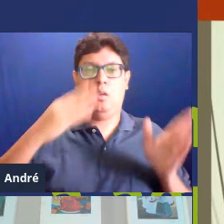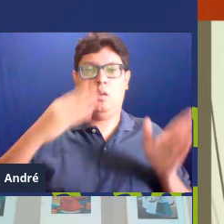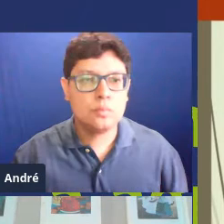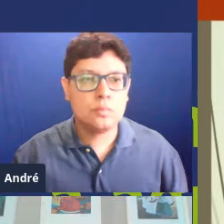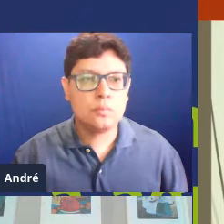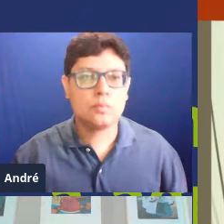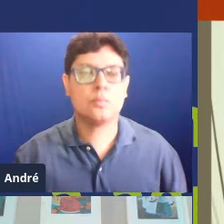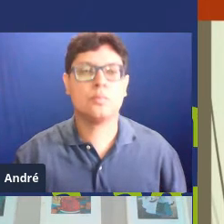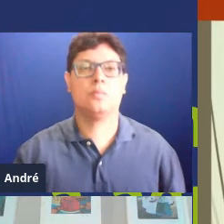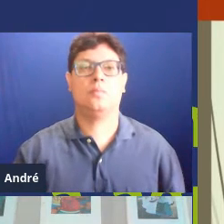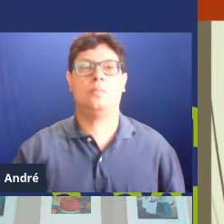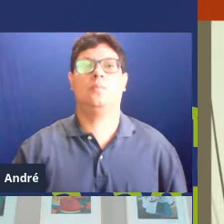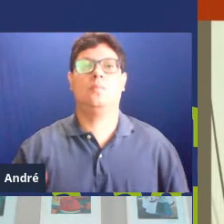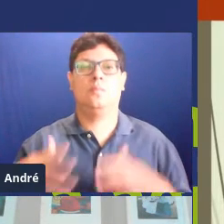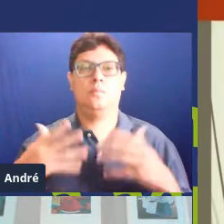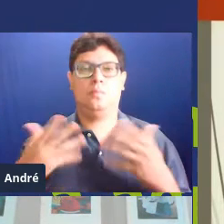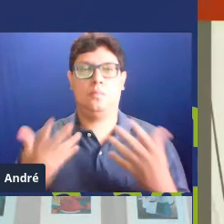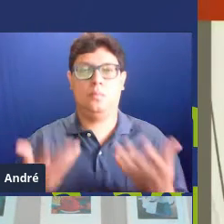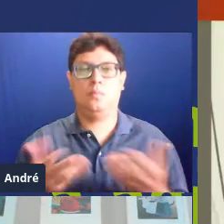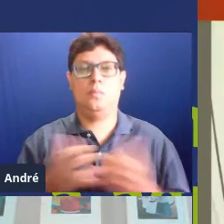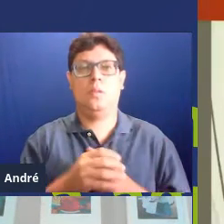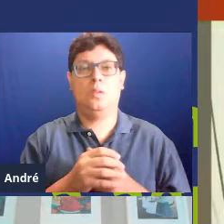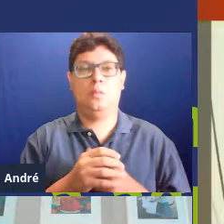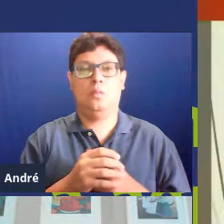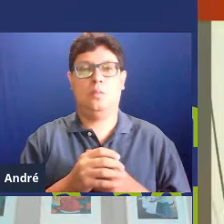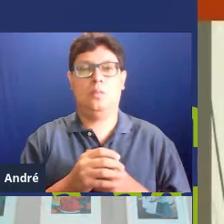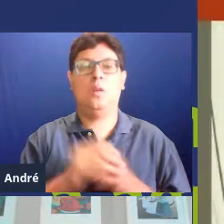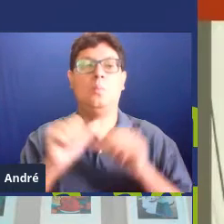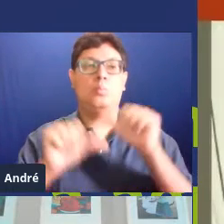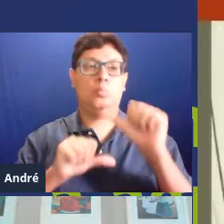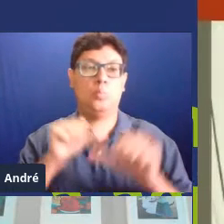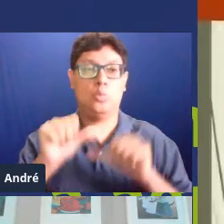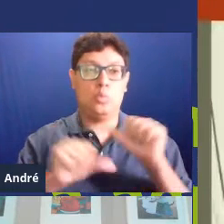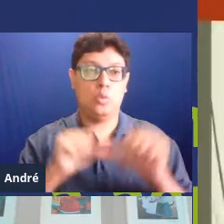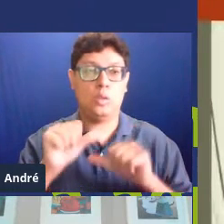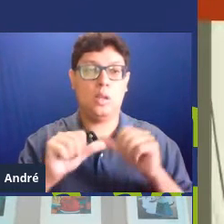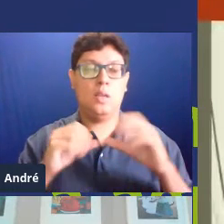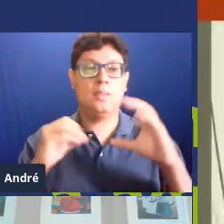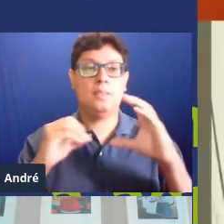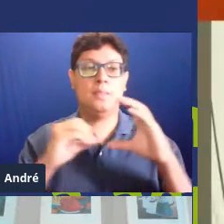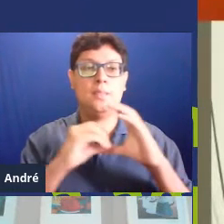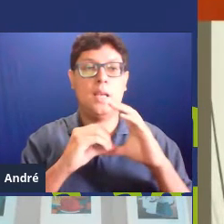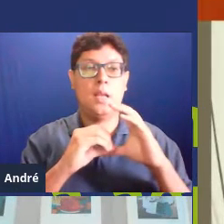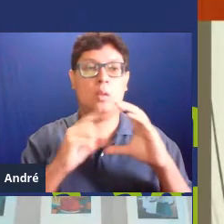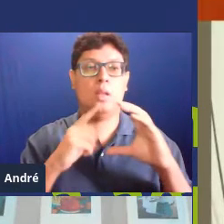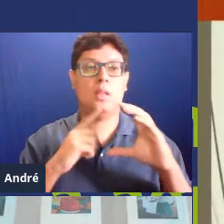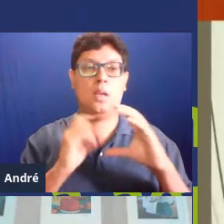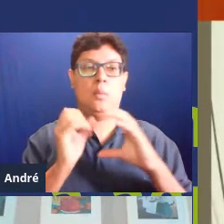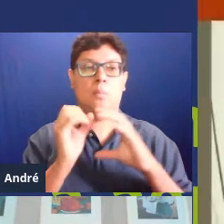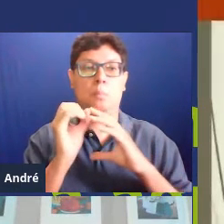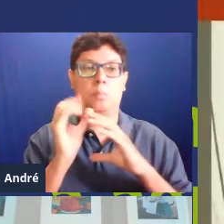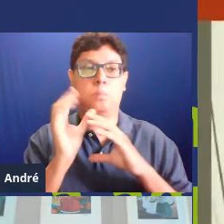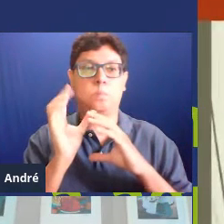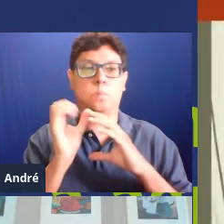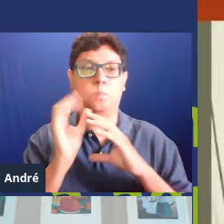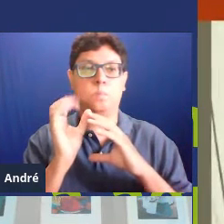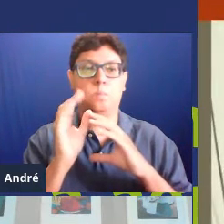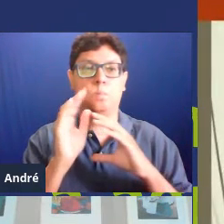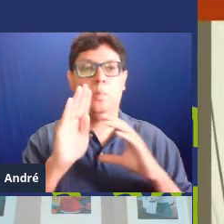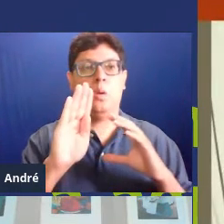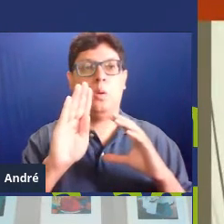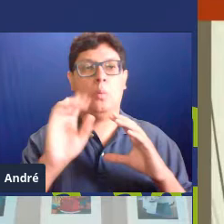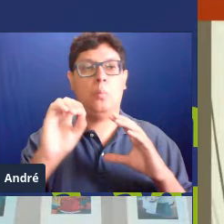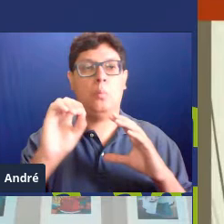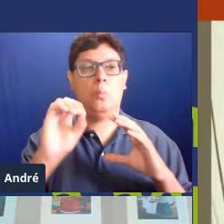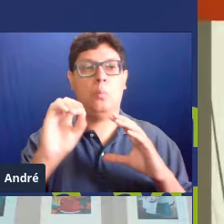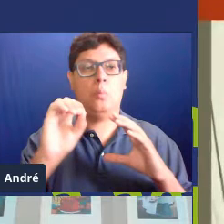bomba que vai trabalhar com pH. E é a explicação pela qual, se eu dou um choque minimamente de pH, eu vou perder